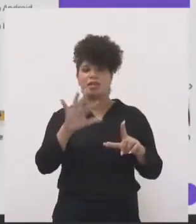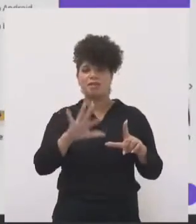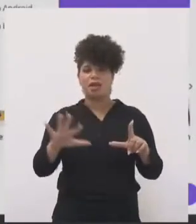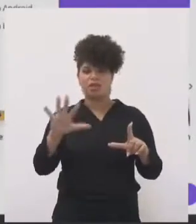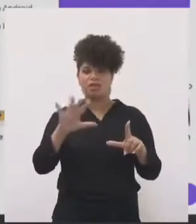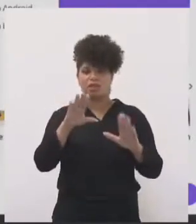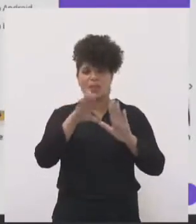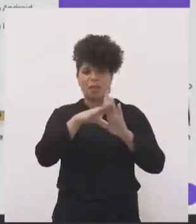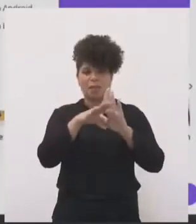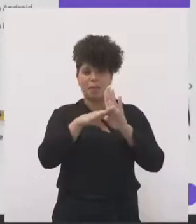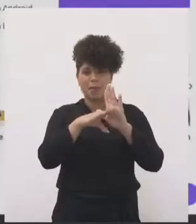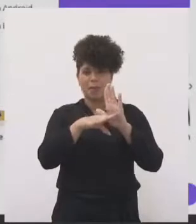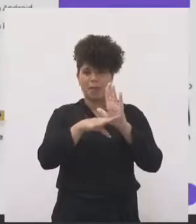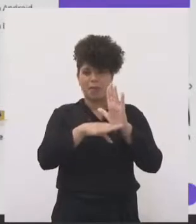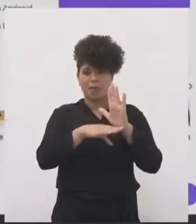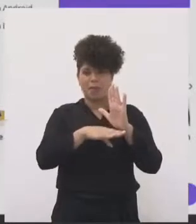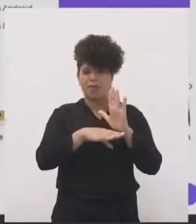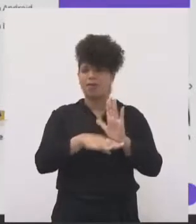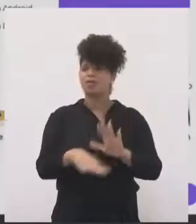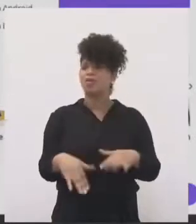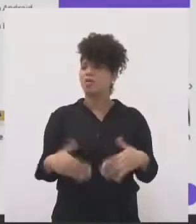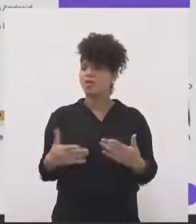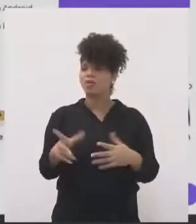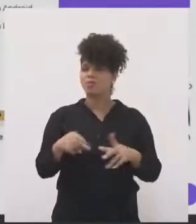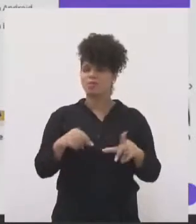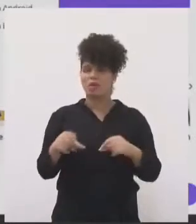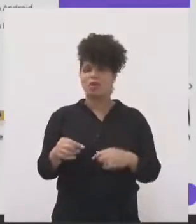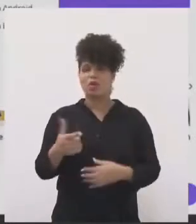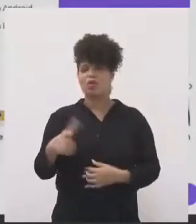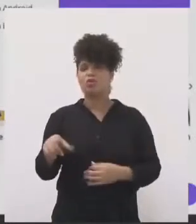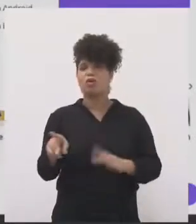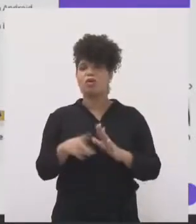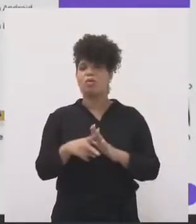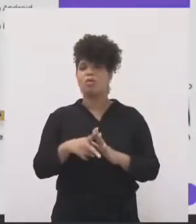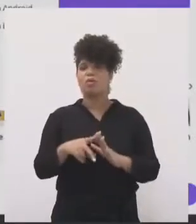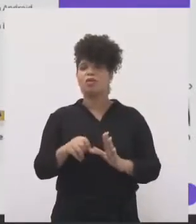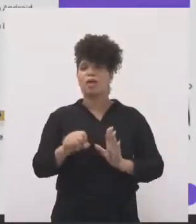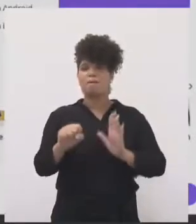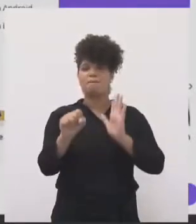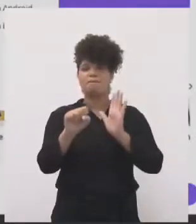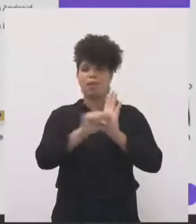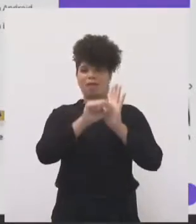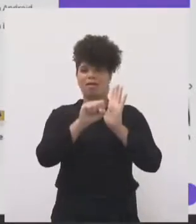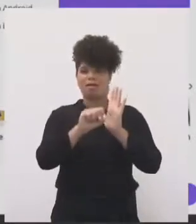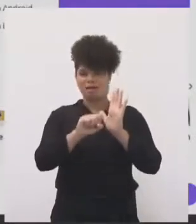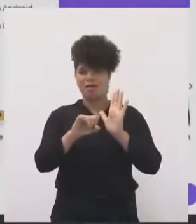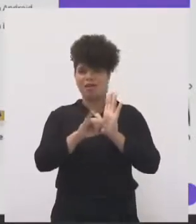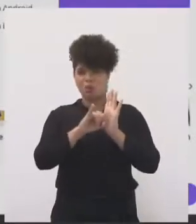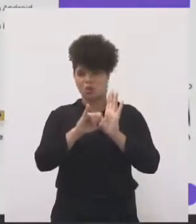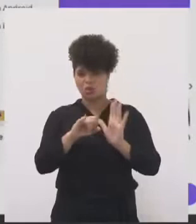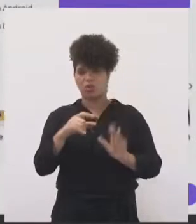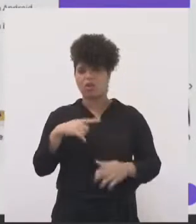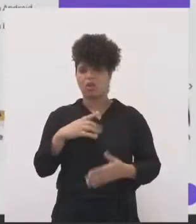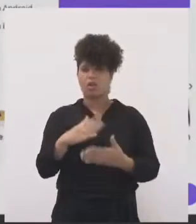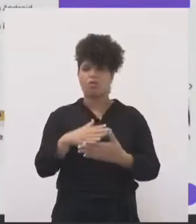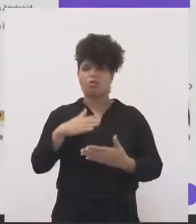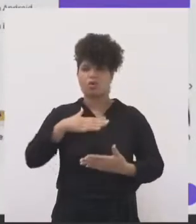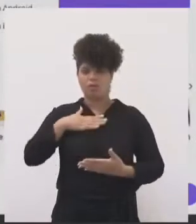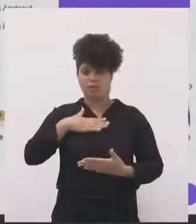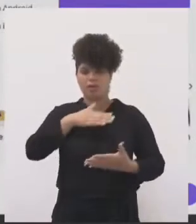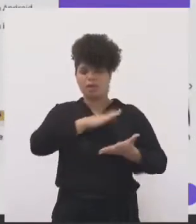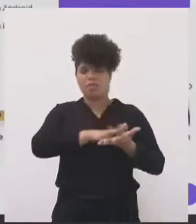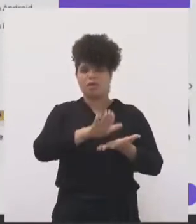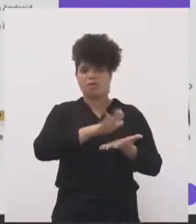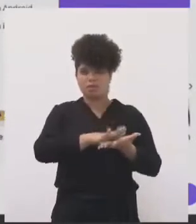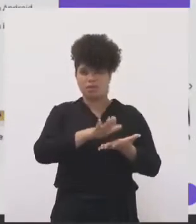olha aqui, uma biblioteca inteira de imagens, outra só de ícones, produtos de impressão, ferramentas, enfim,